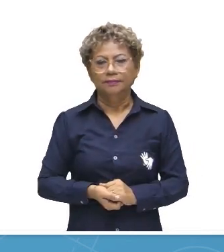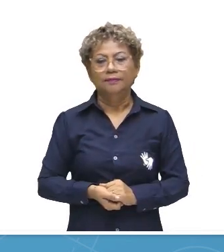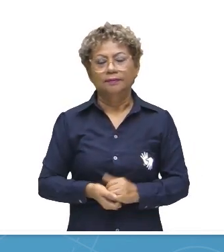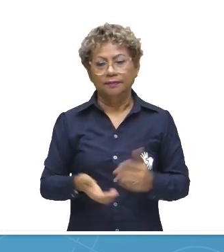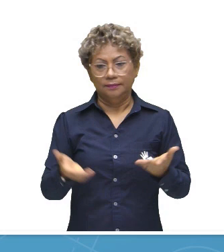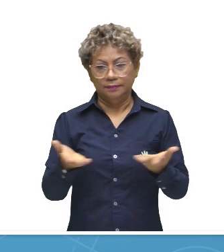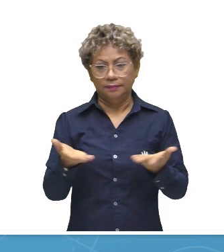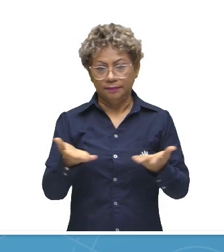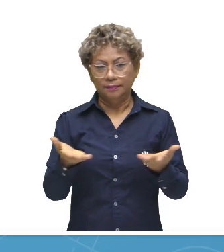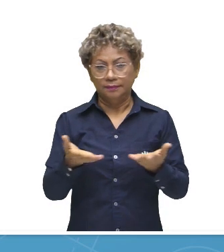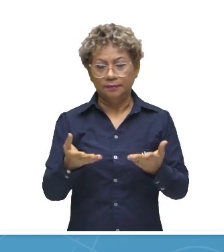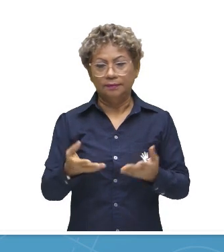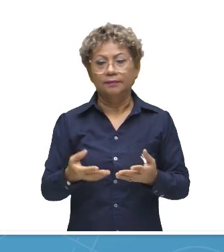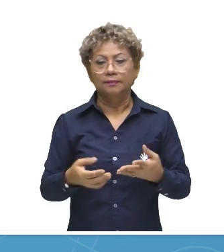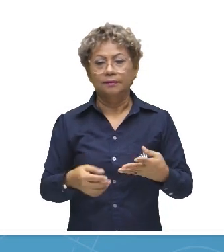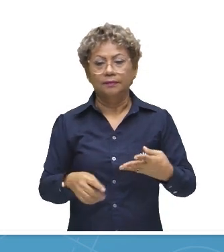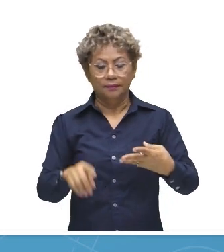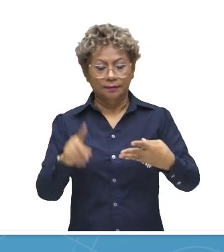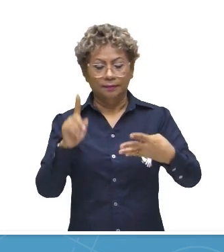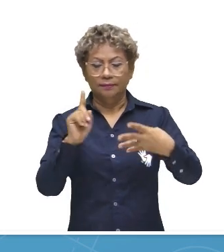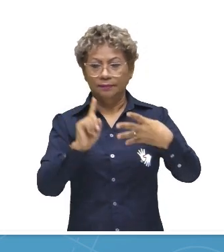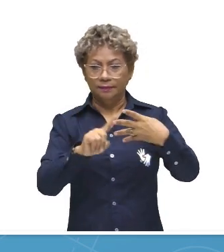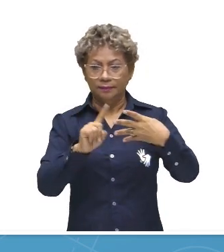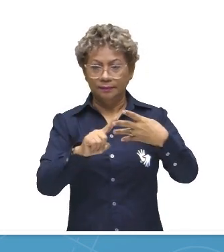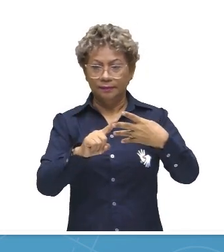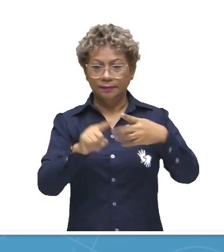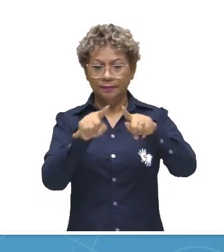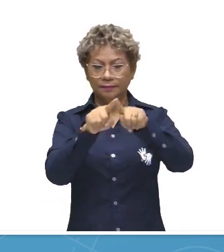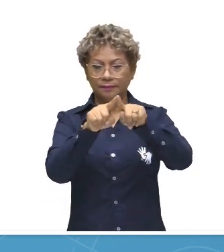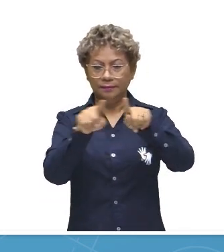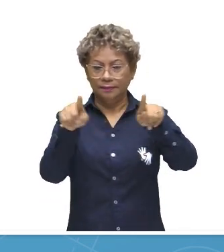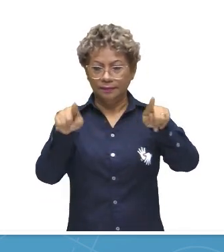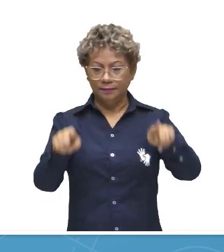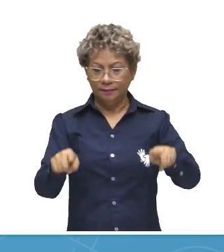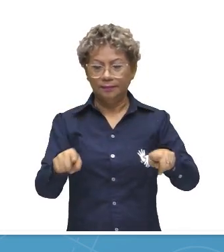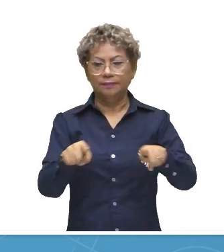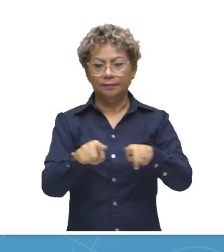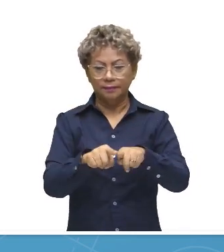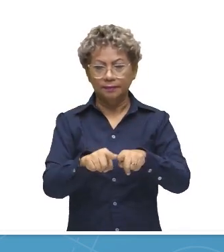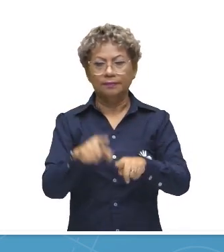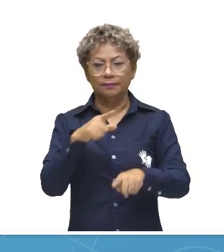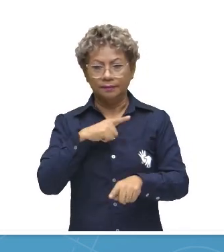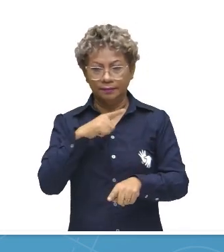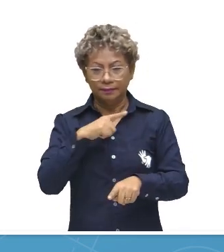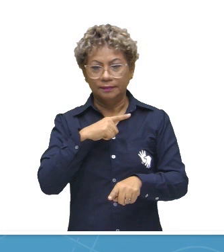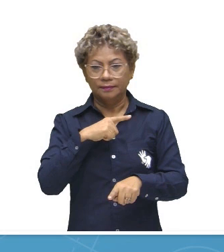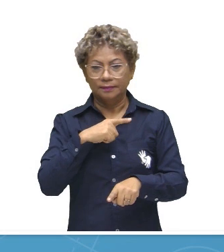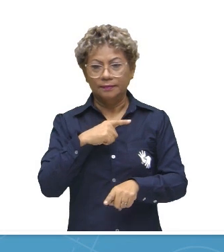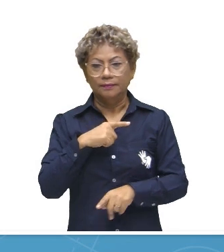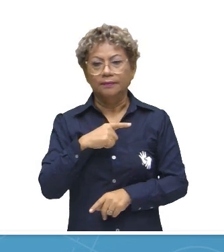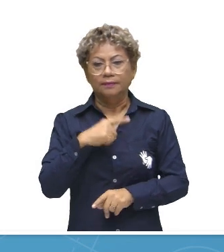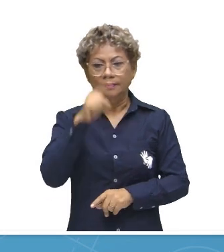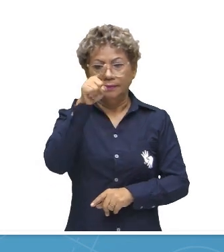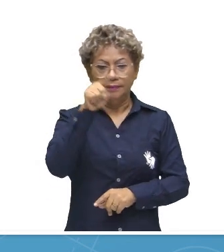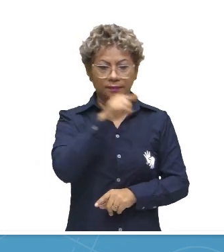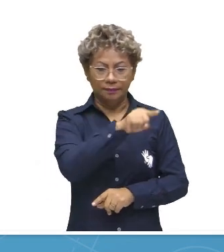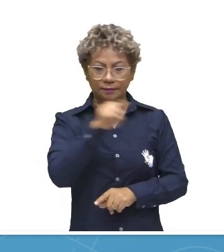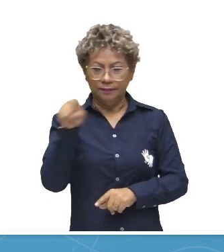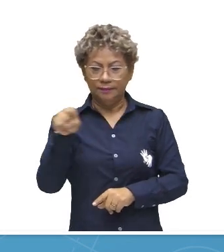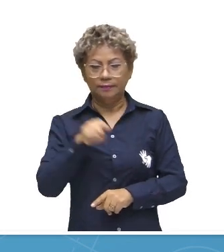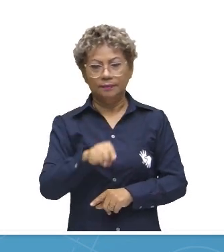né? No caso aqui, nosso quadrado, ele vai possuir quatro lados, vai possuir duas